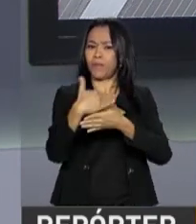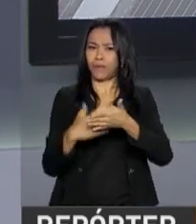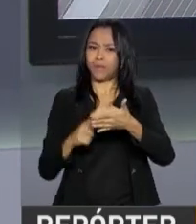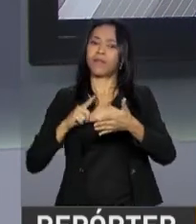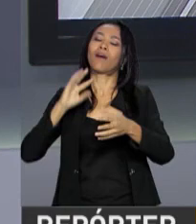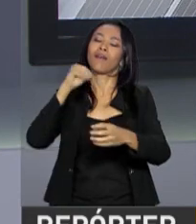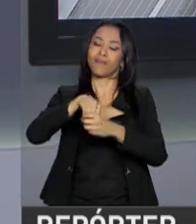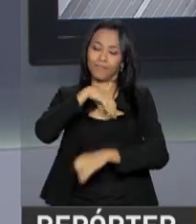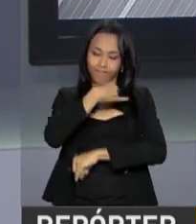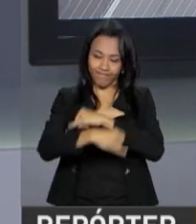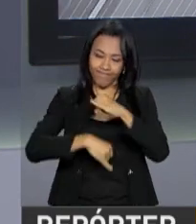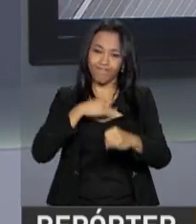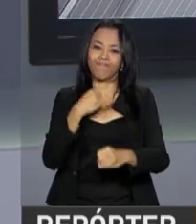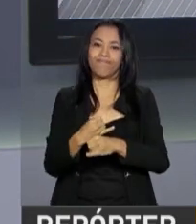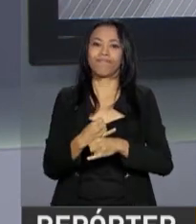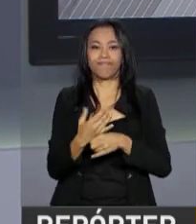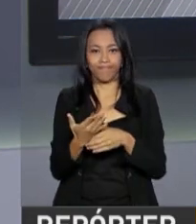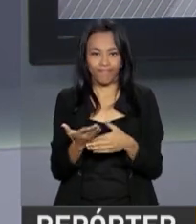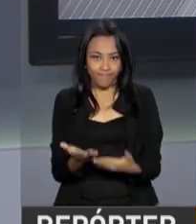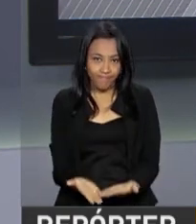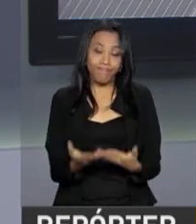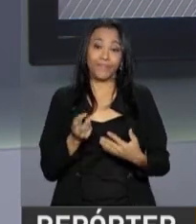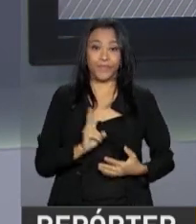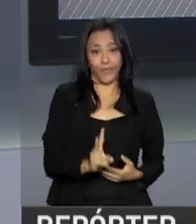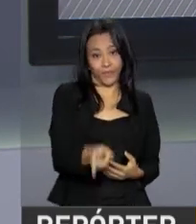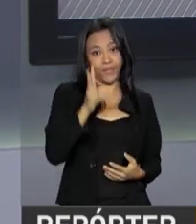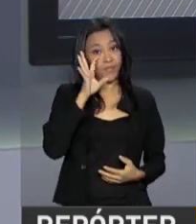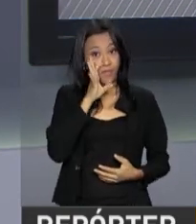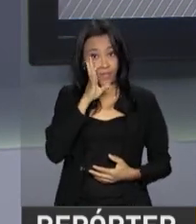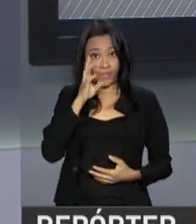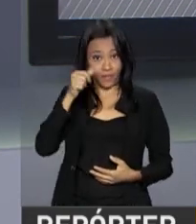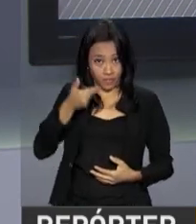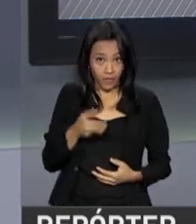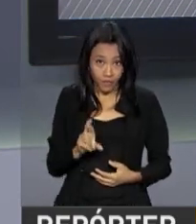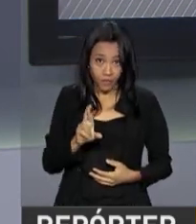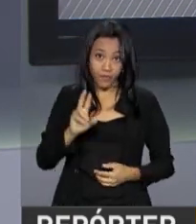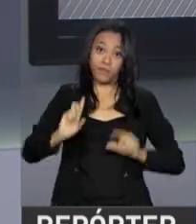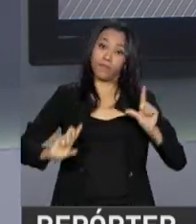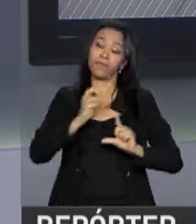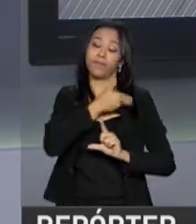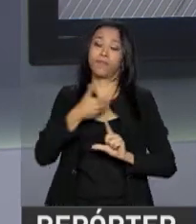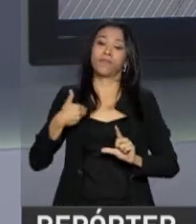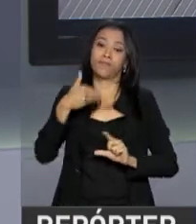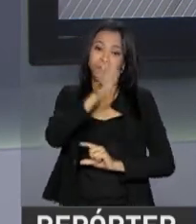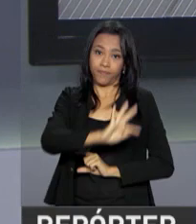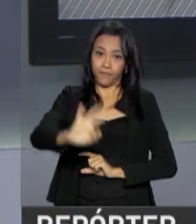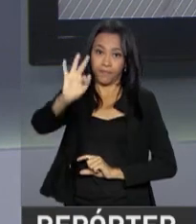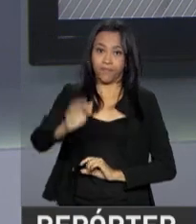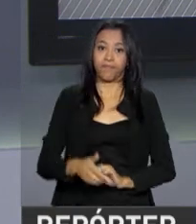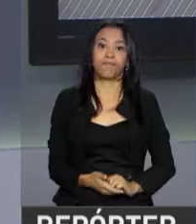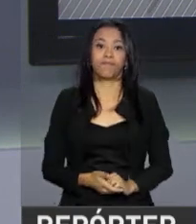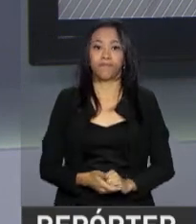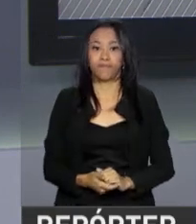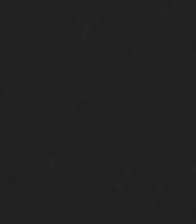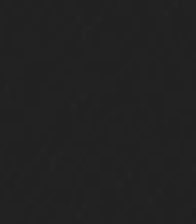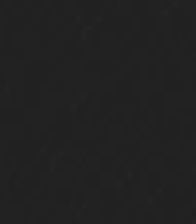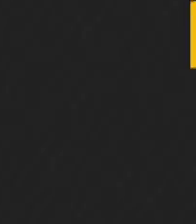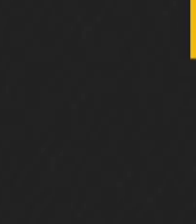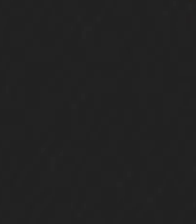também está na página da nbr na internet continue com a gente na nbr a tv do governo federal